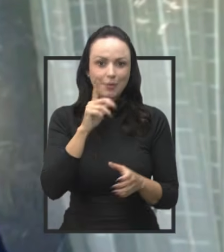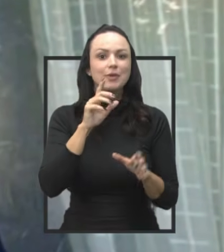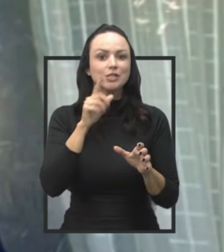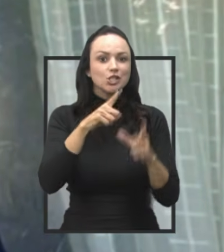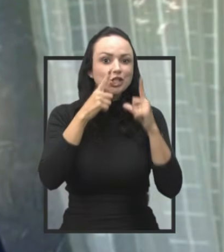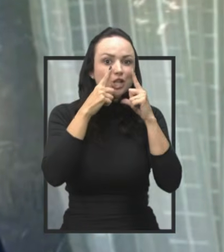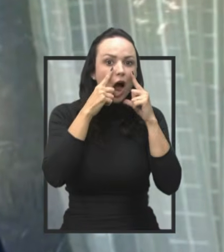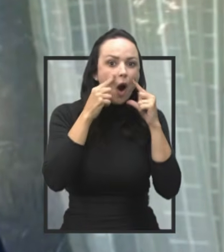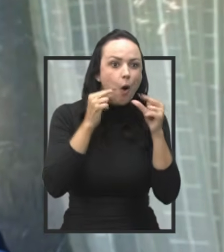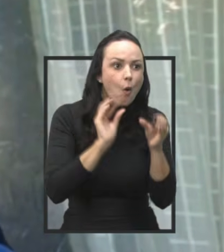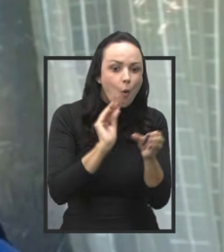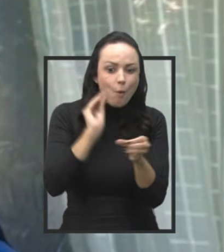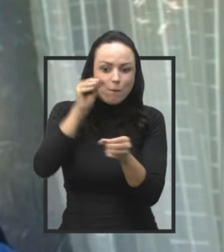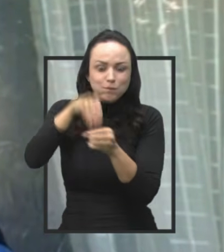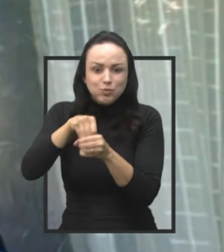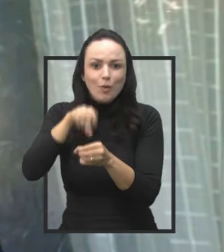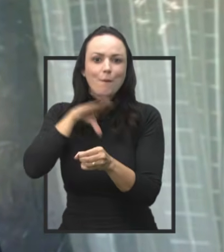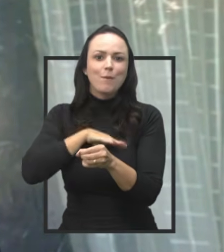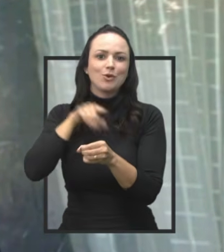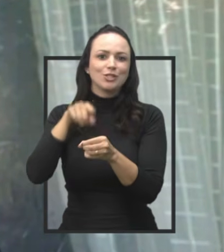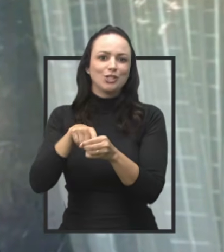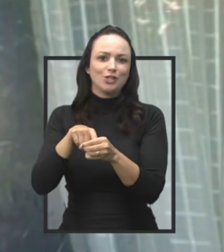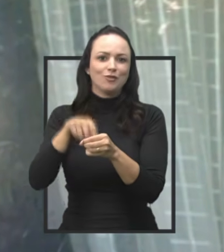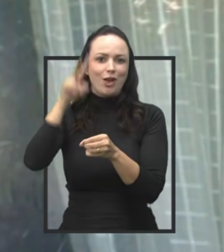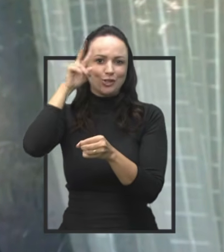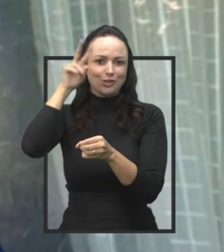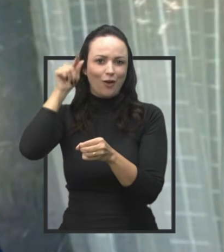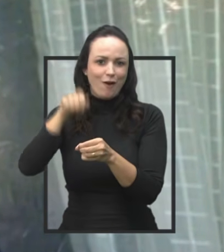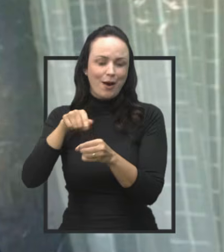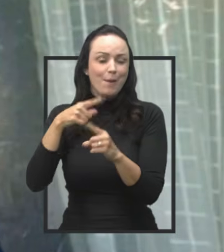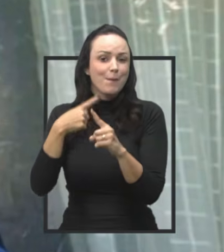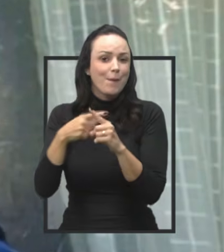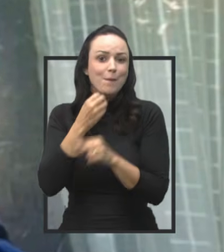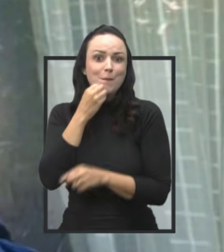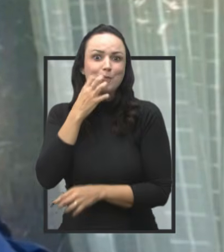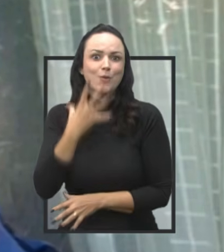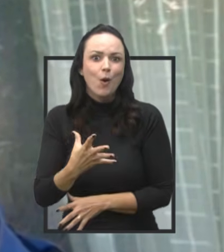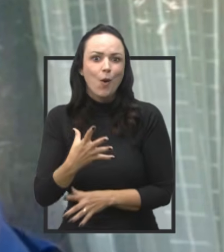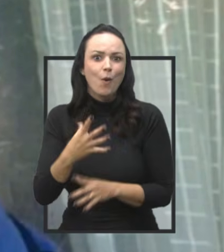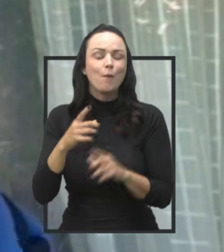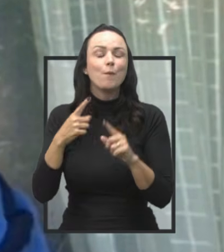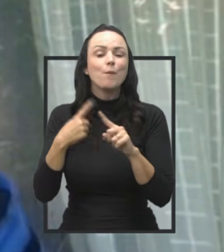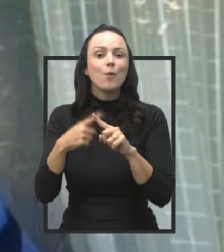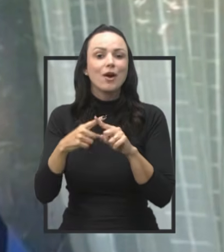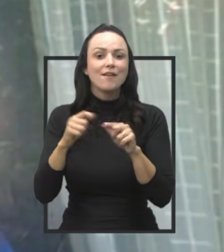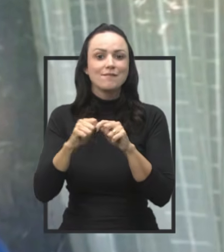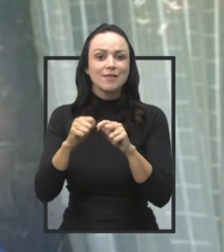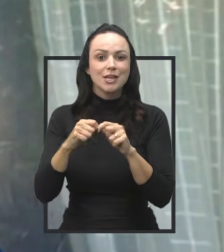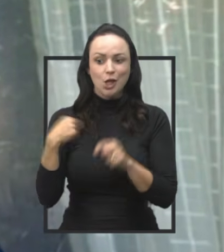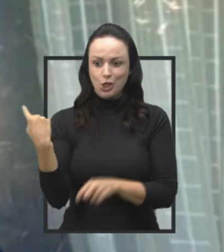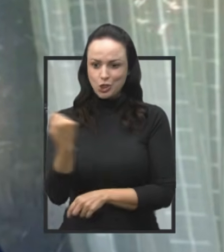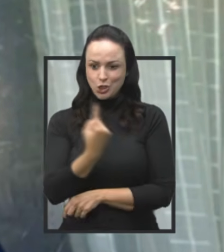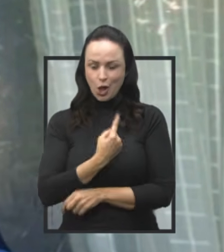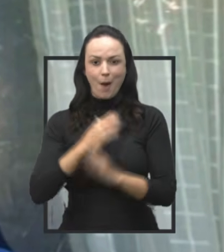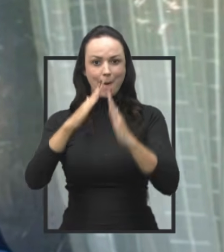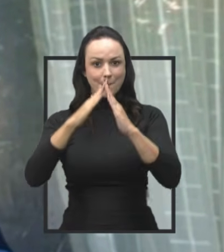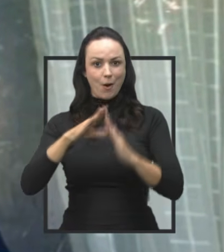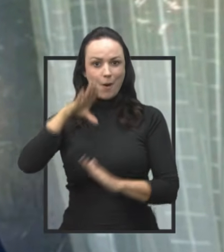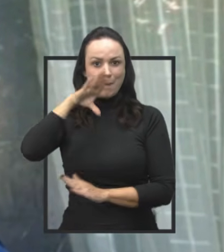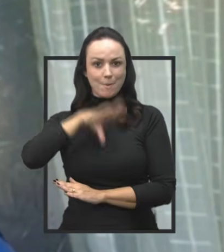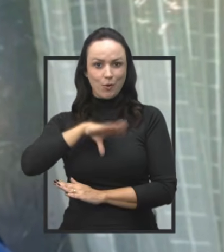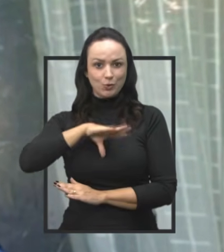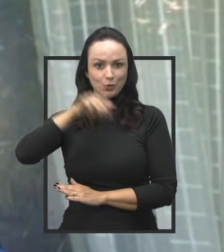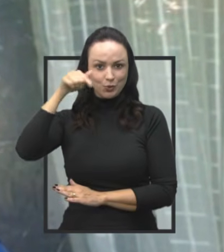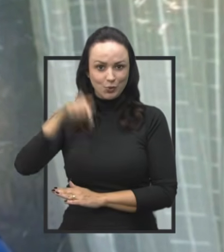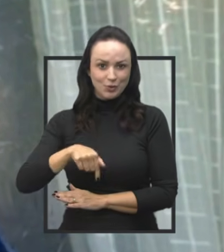da história do distrito. E isso é positivo demais, porque isso fez com que nós, potunduvenses e